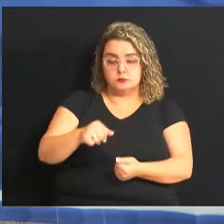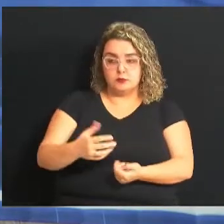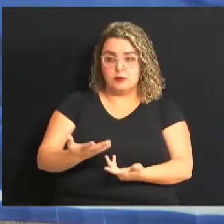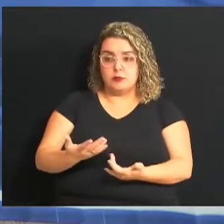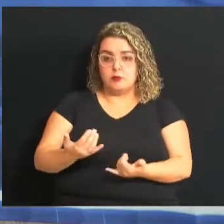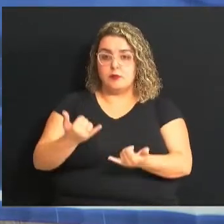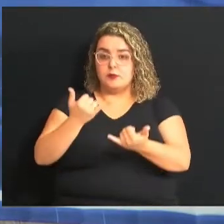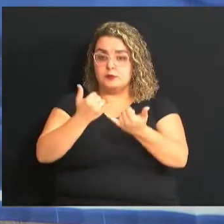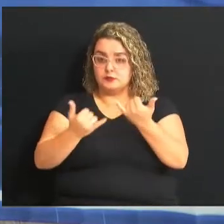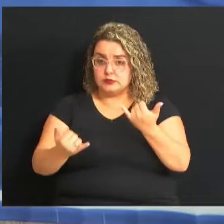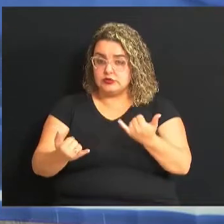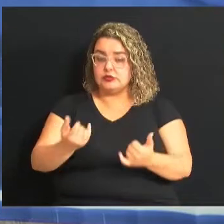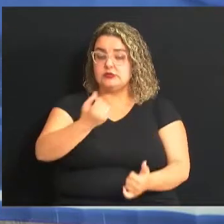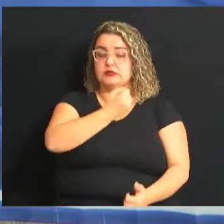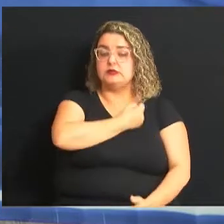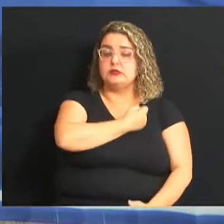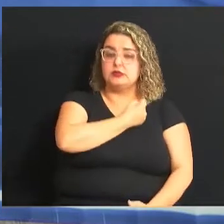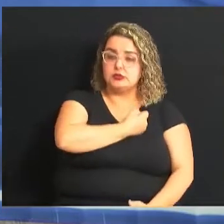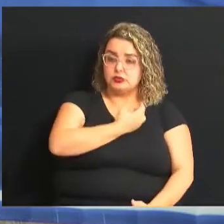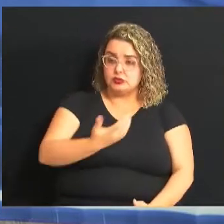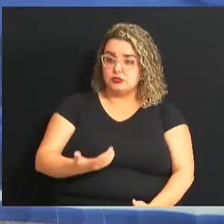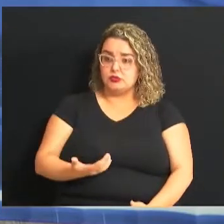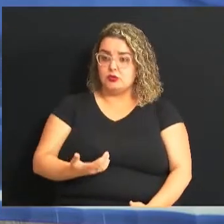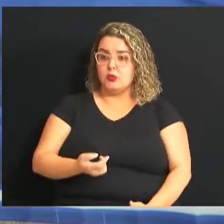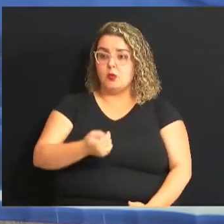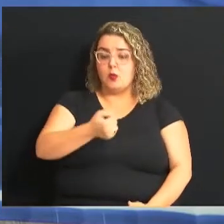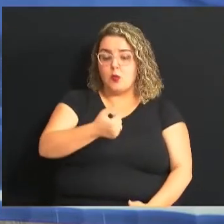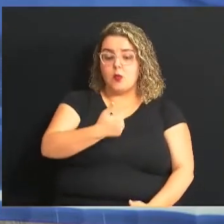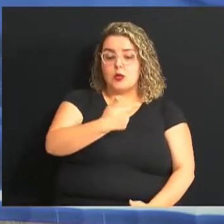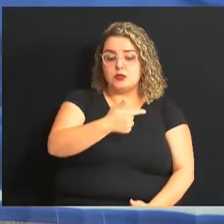desses números aí, quase